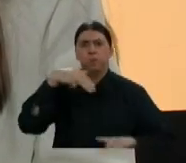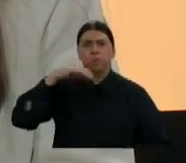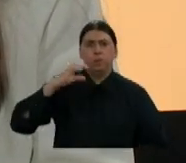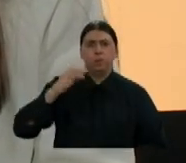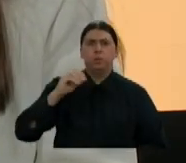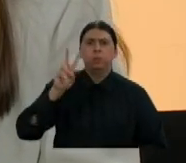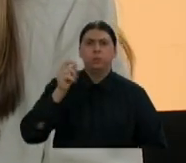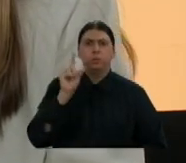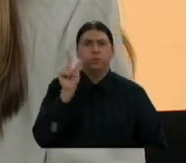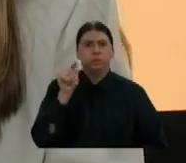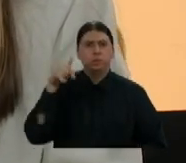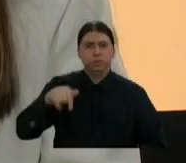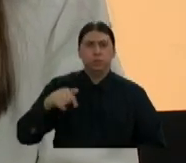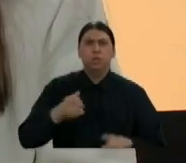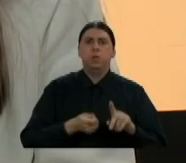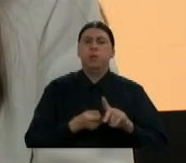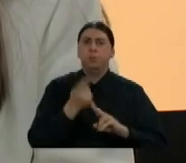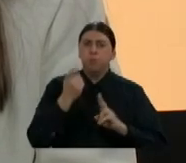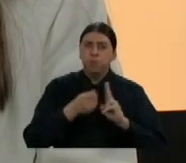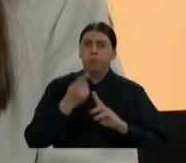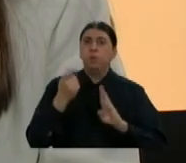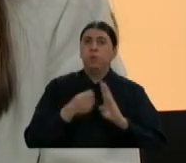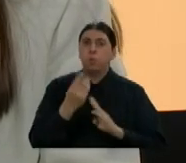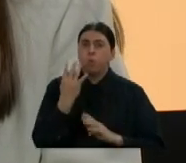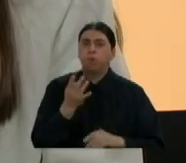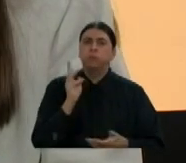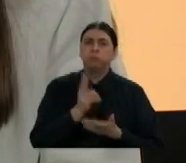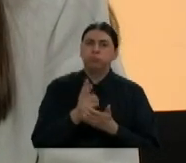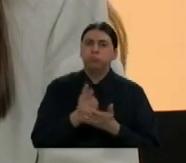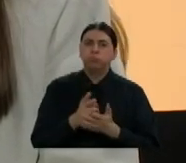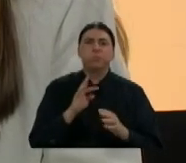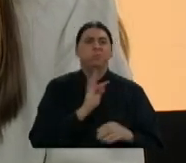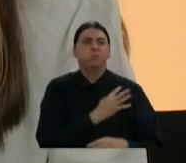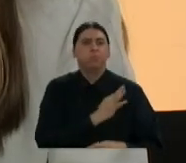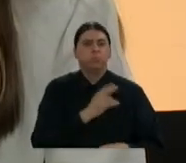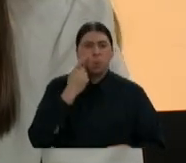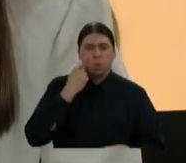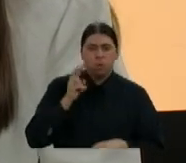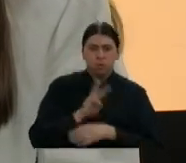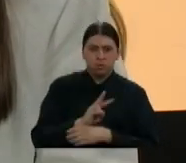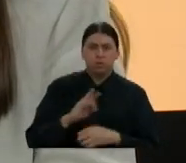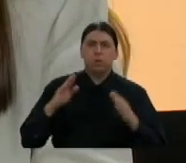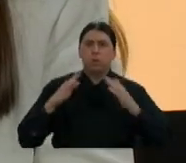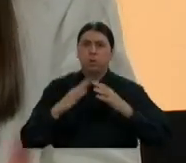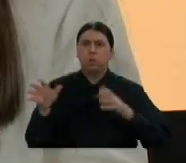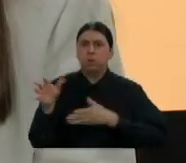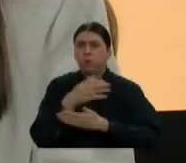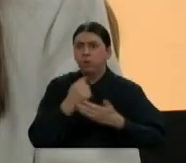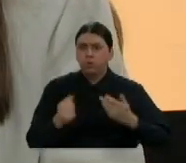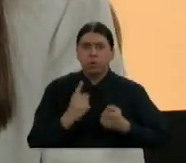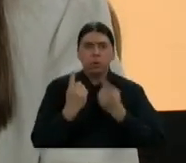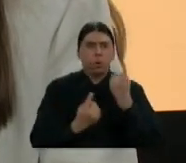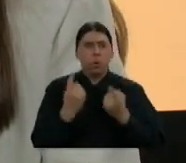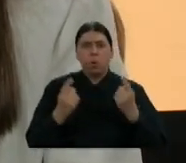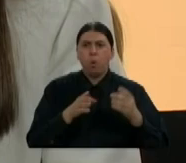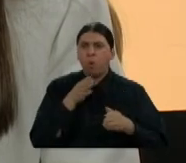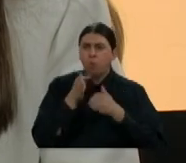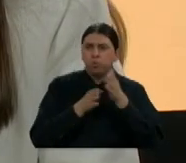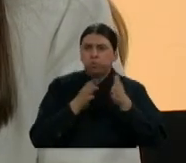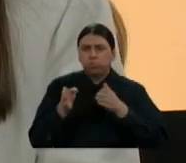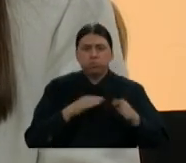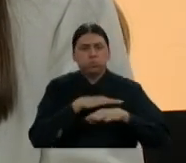quatro meses então a gente faz a fiscalização dessas casas eu pessoalmente em cada uma delas e conversa com as crianças e